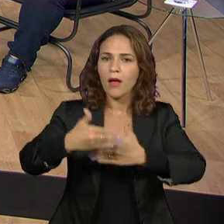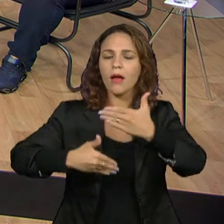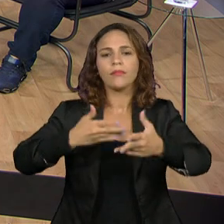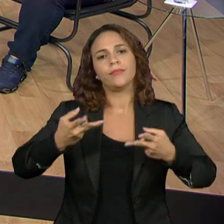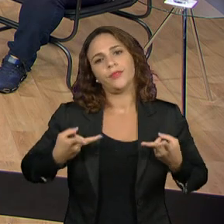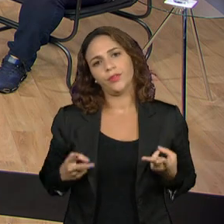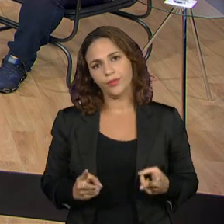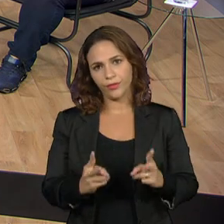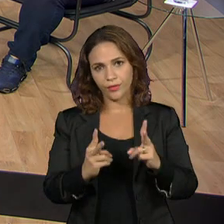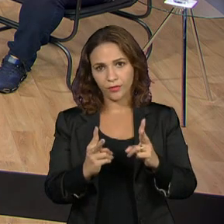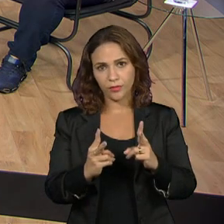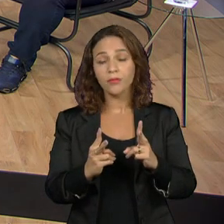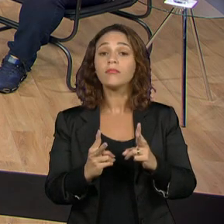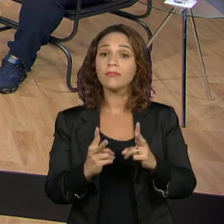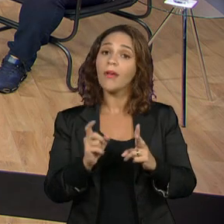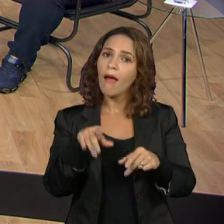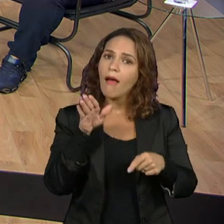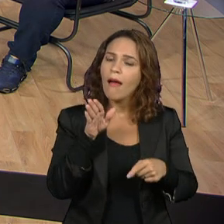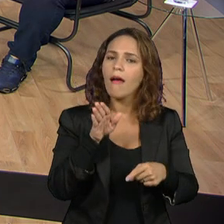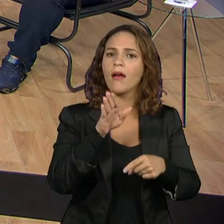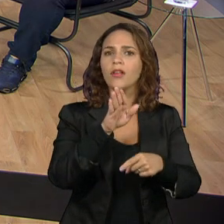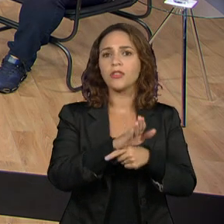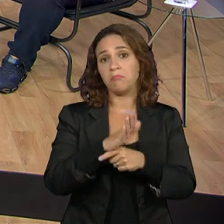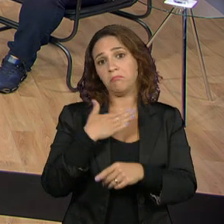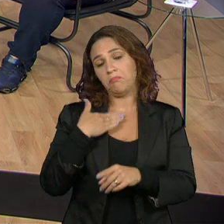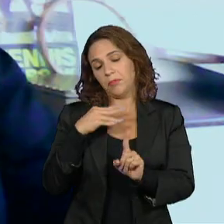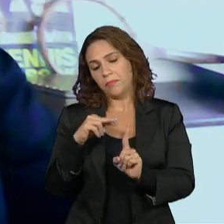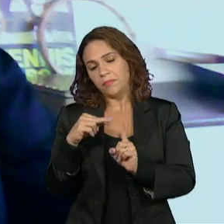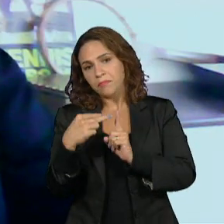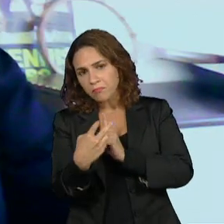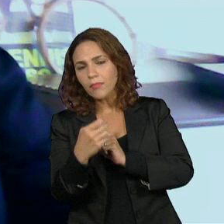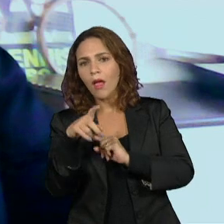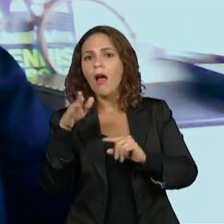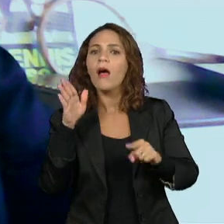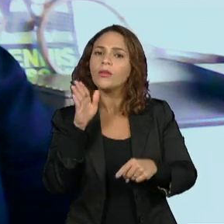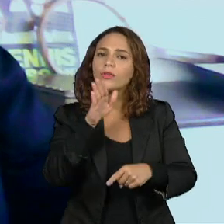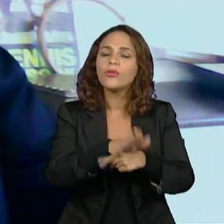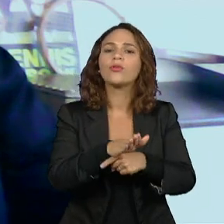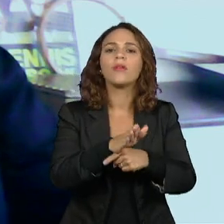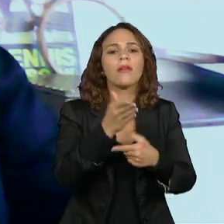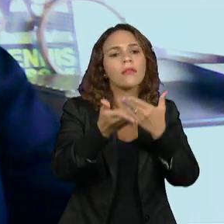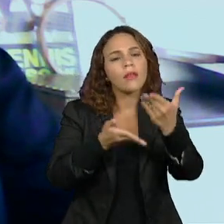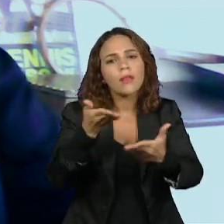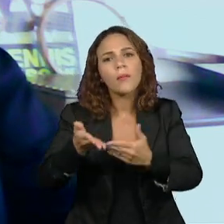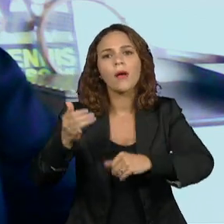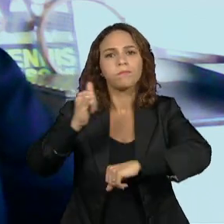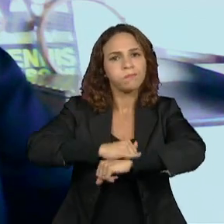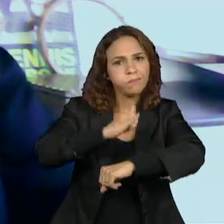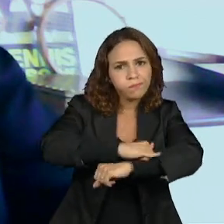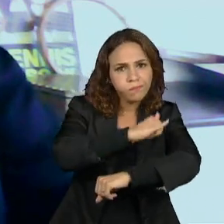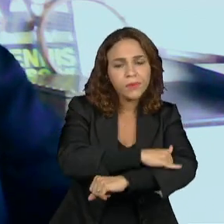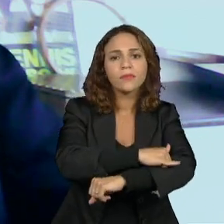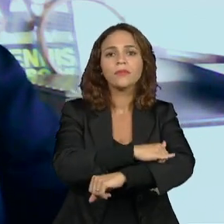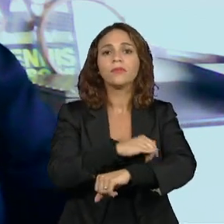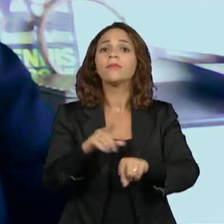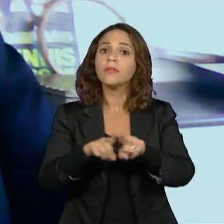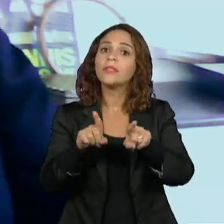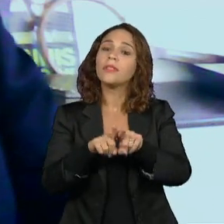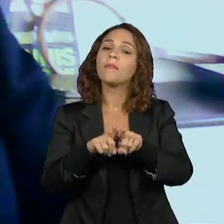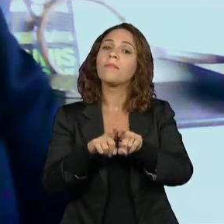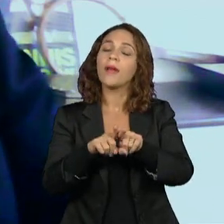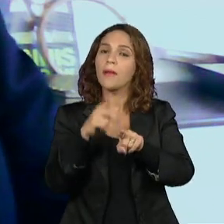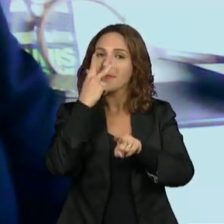acontecendo. Isso vai favorecer, no meu modo de ver, o tratamento da obesidade e avanços na